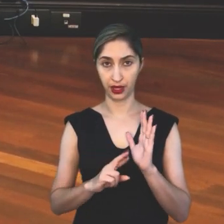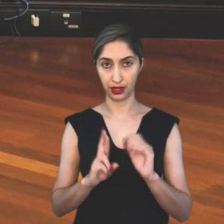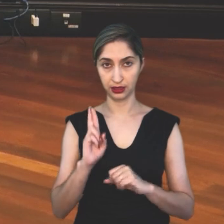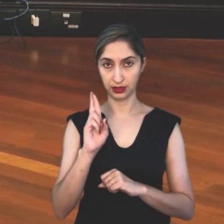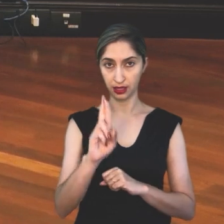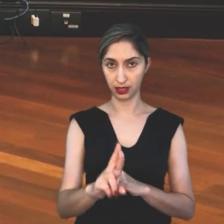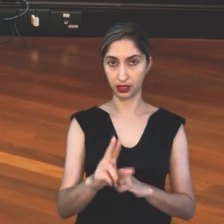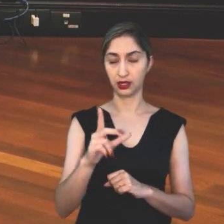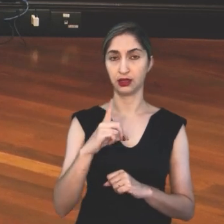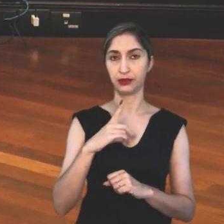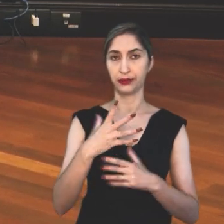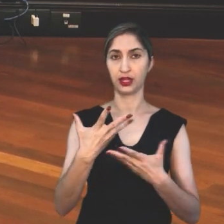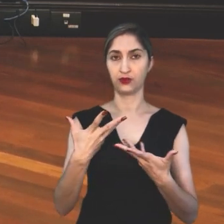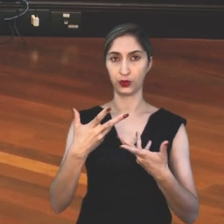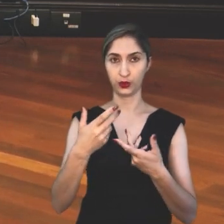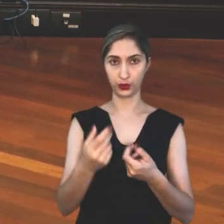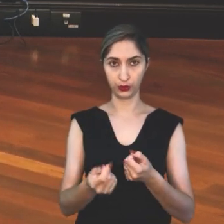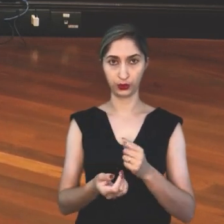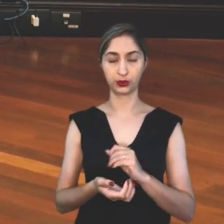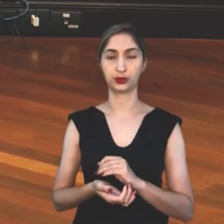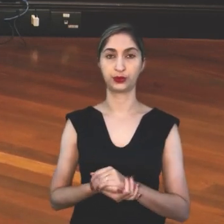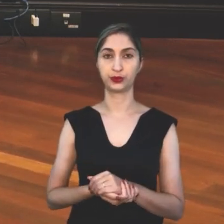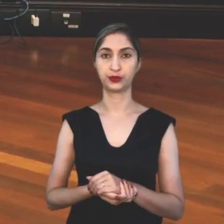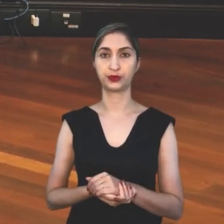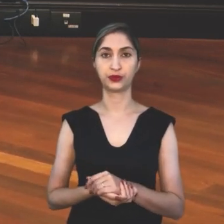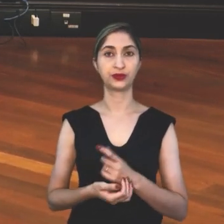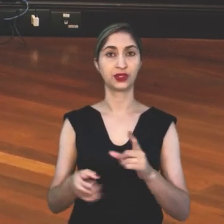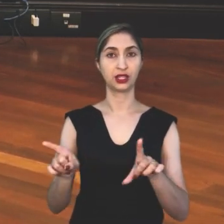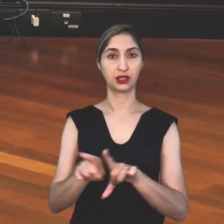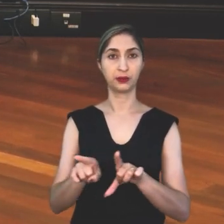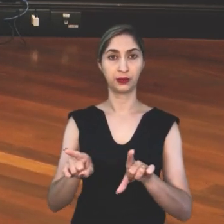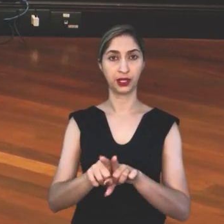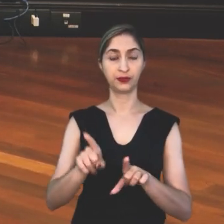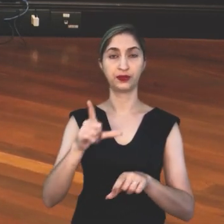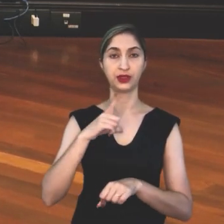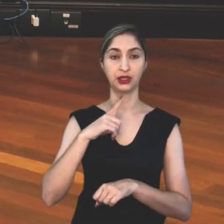O que ele representa. Então é bem bacana.